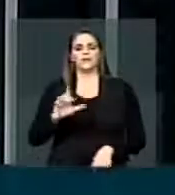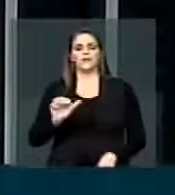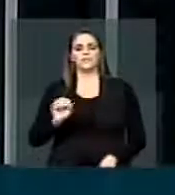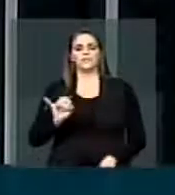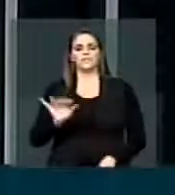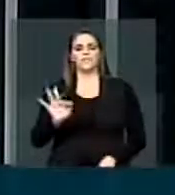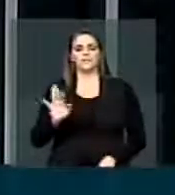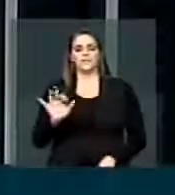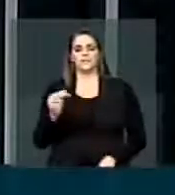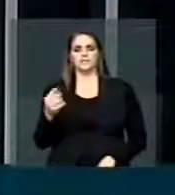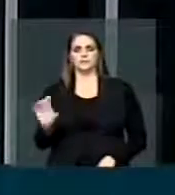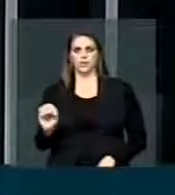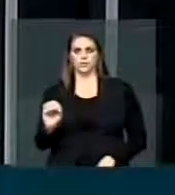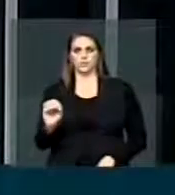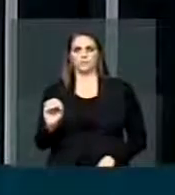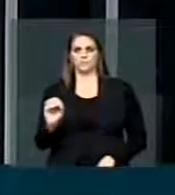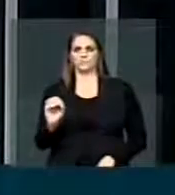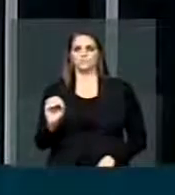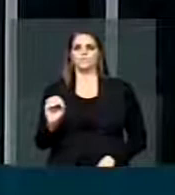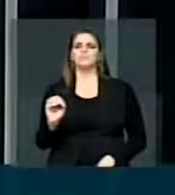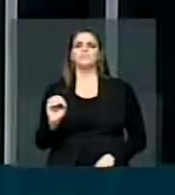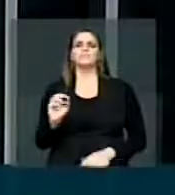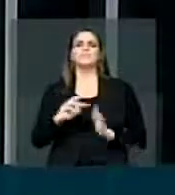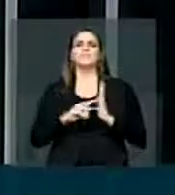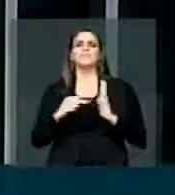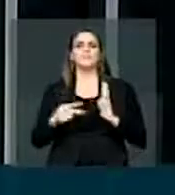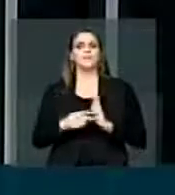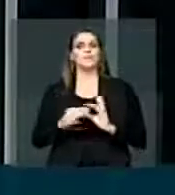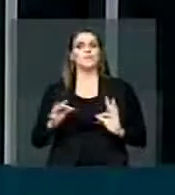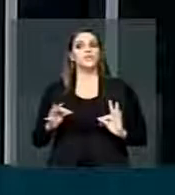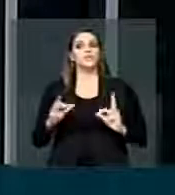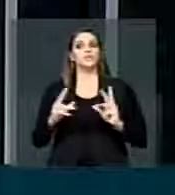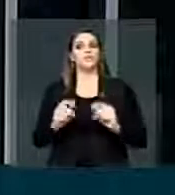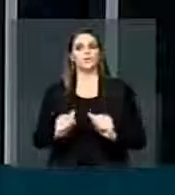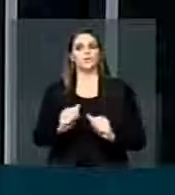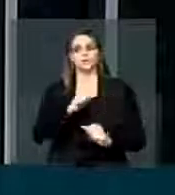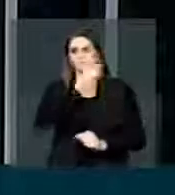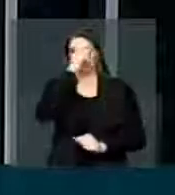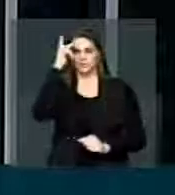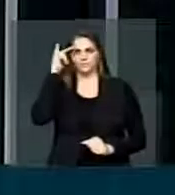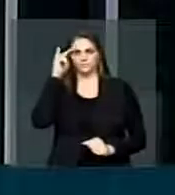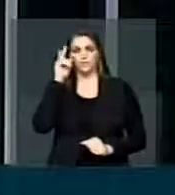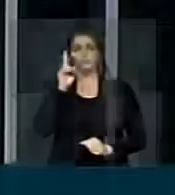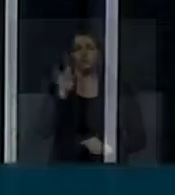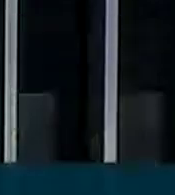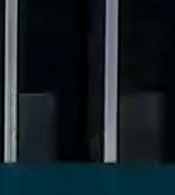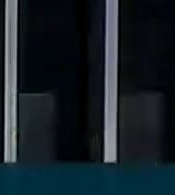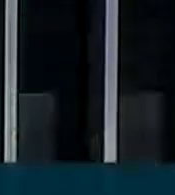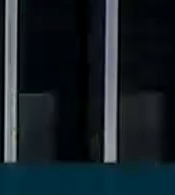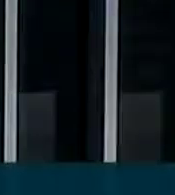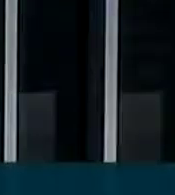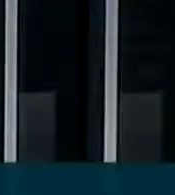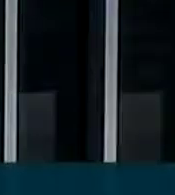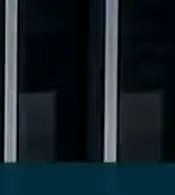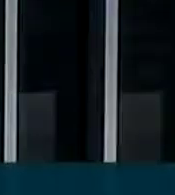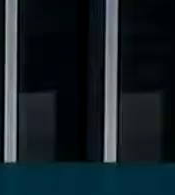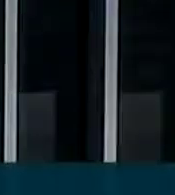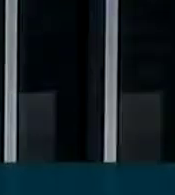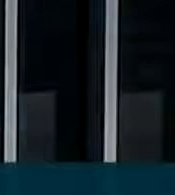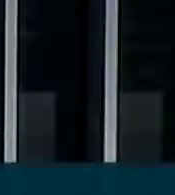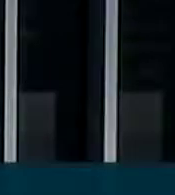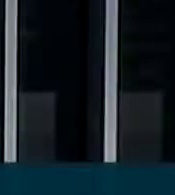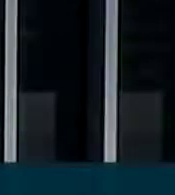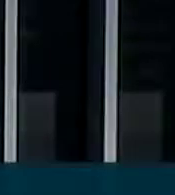e isso significa que todos os candidatos vão disputar as vagas no concurso em pé de